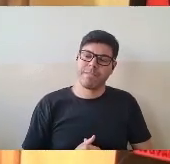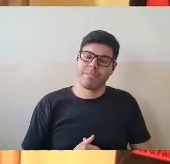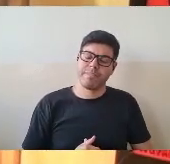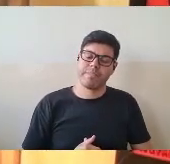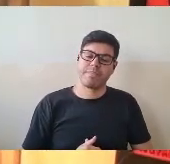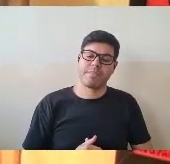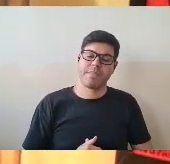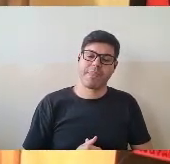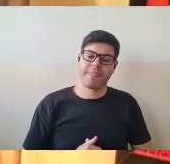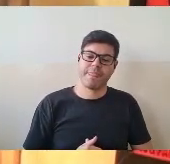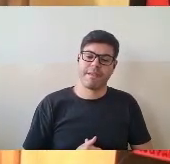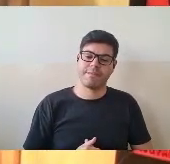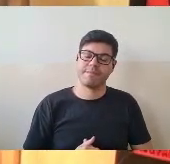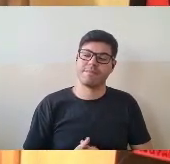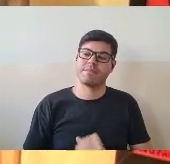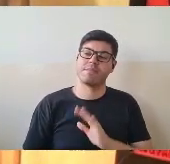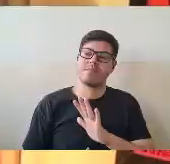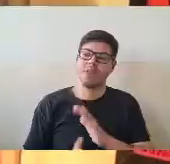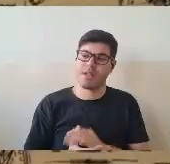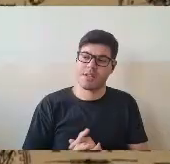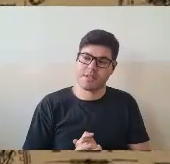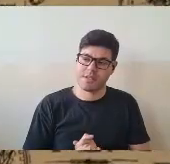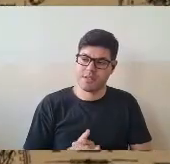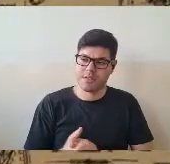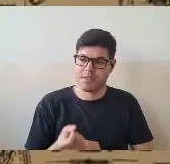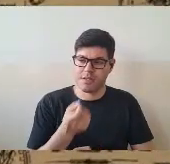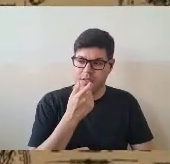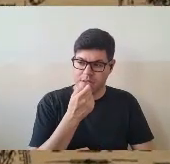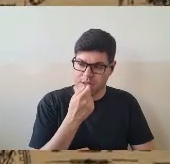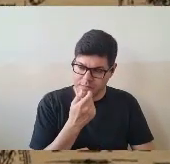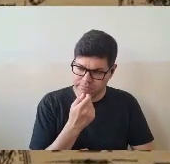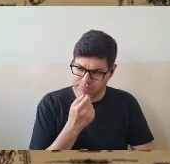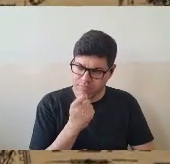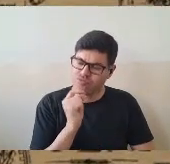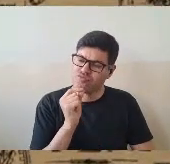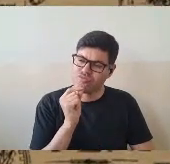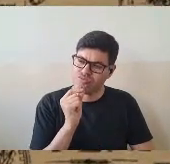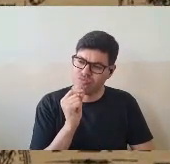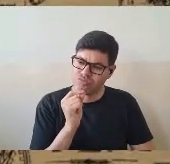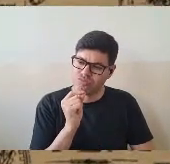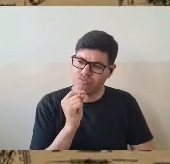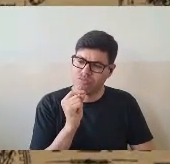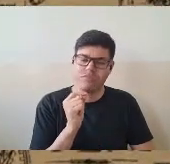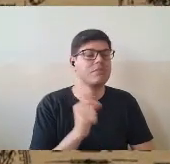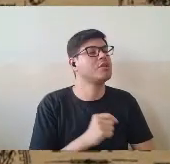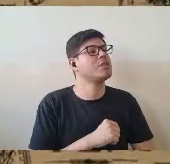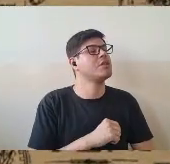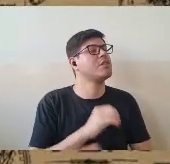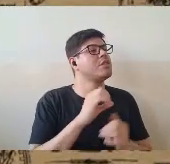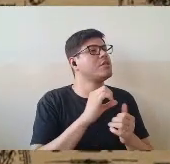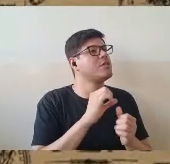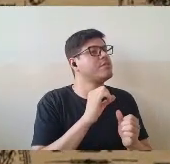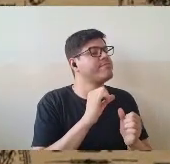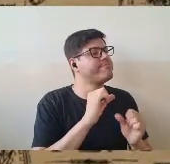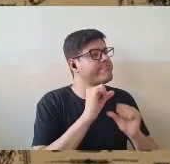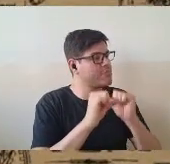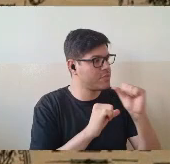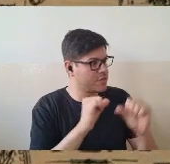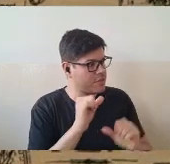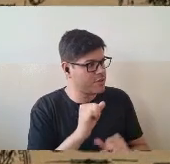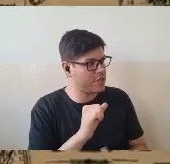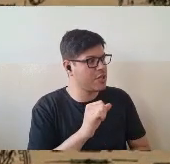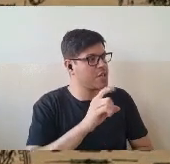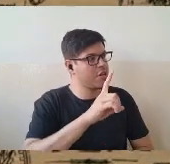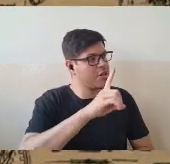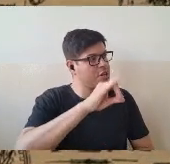pelo... Não, hoje nós usamos Bezetacil numa dose única. Única. Tá? Não é misturada. Não é mais